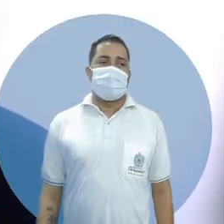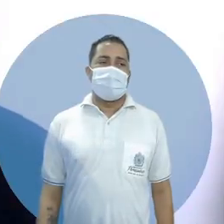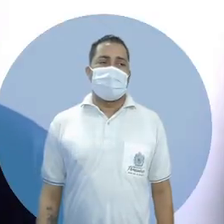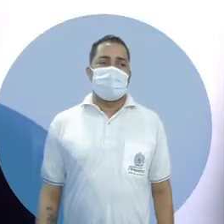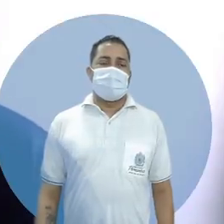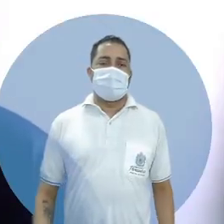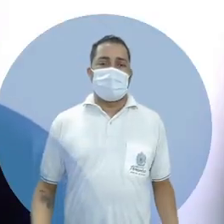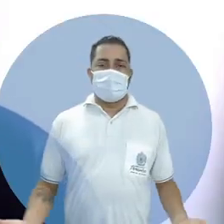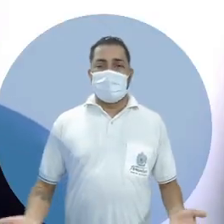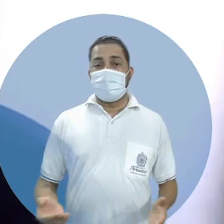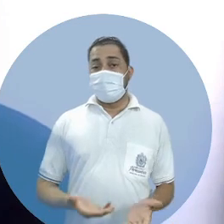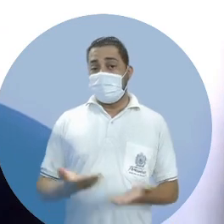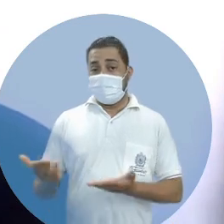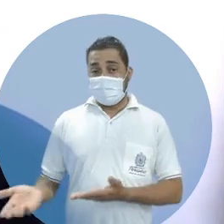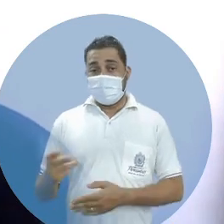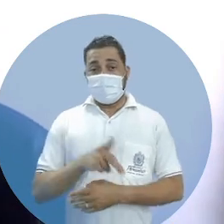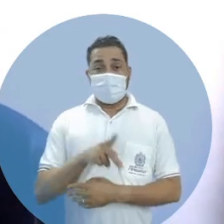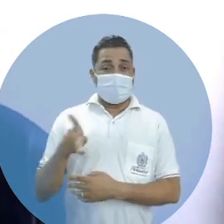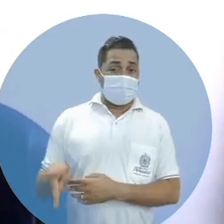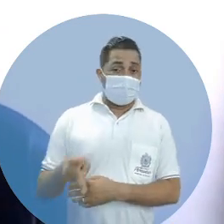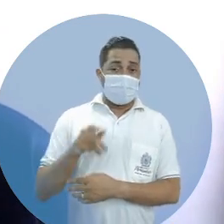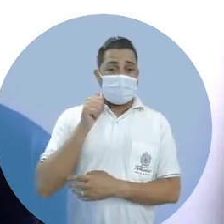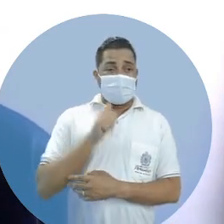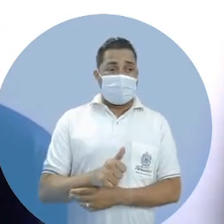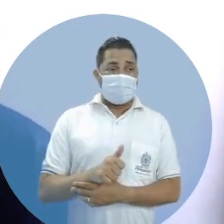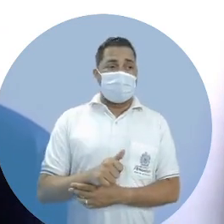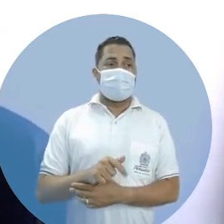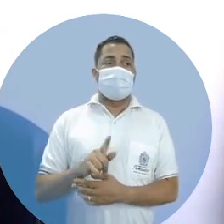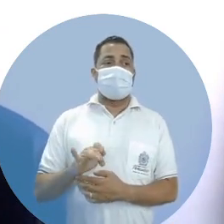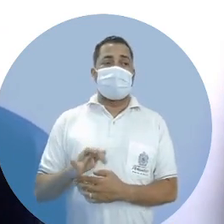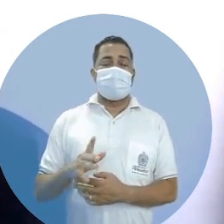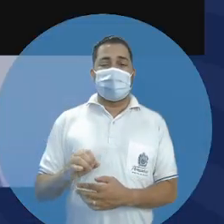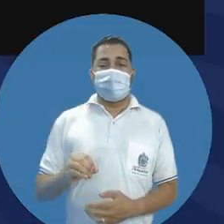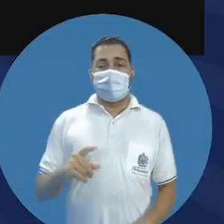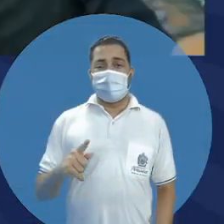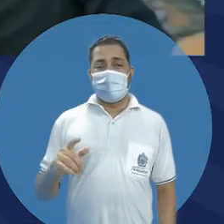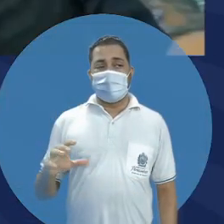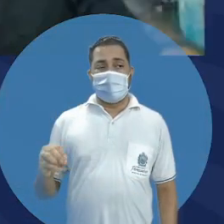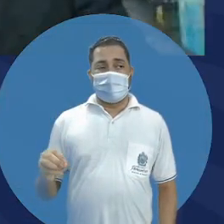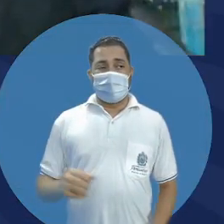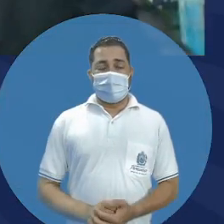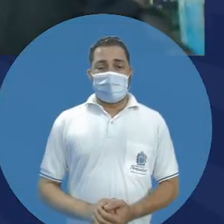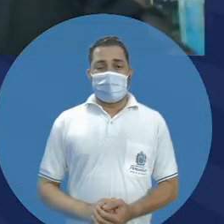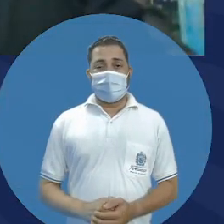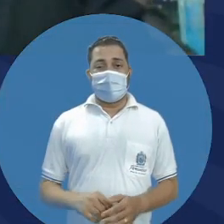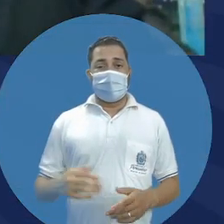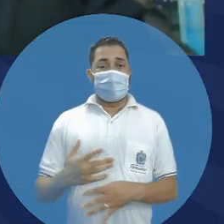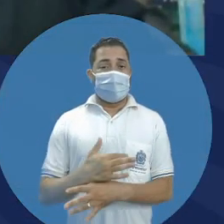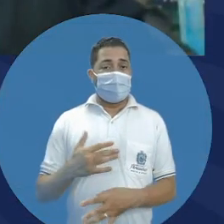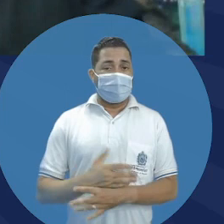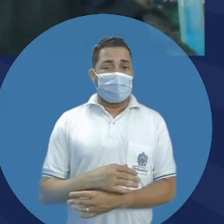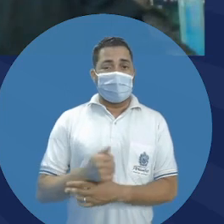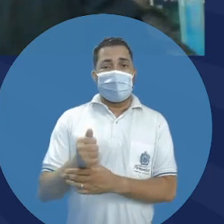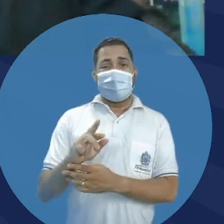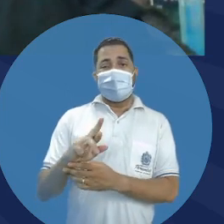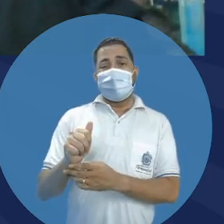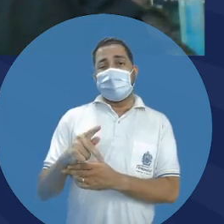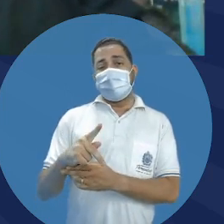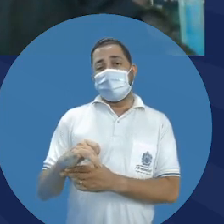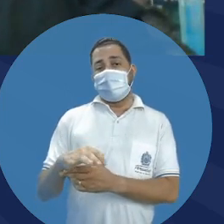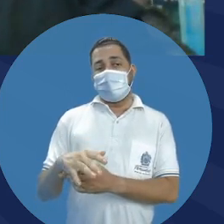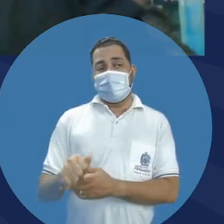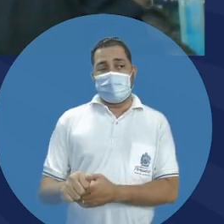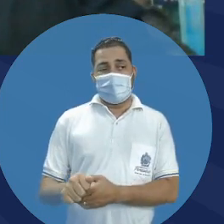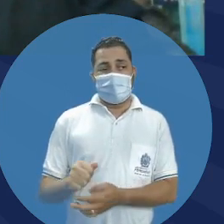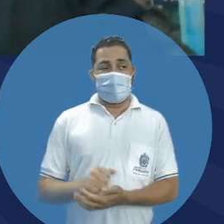Passamos a palavra agora para a professora Girlândia da Conceição, da EREM Anísio Rodrigues, da cidade de Araripina. O núcleo